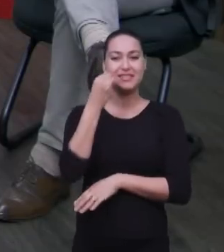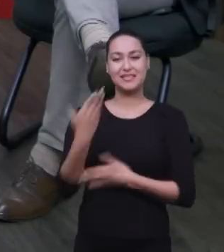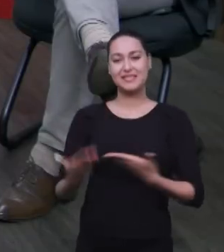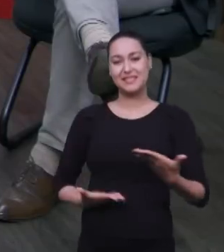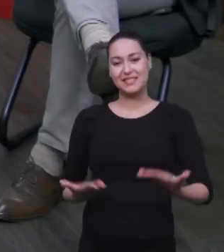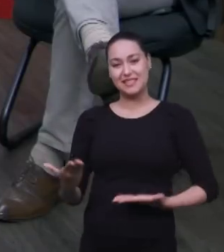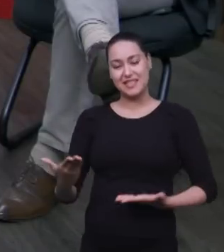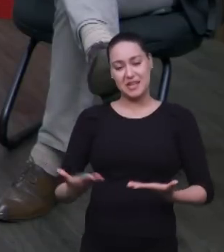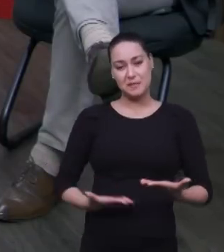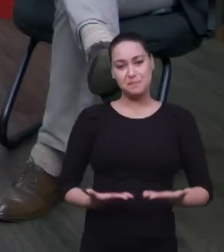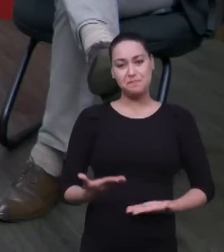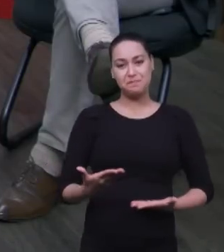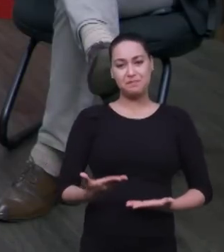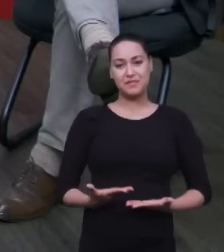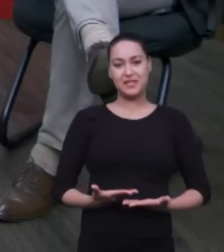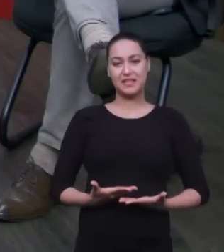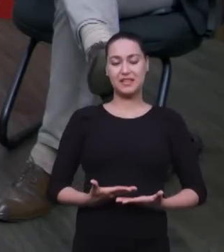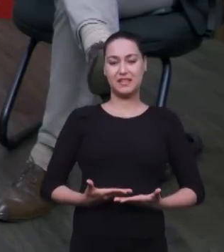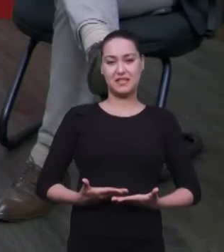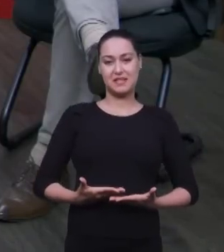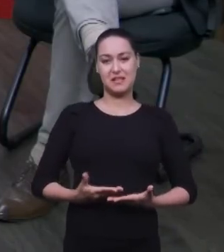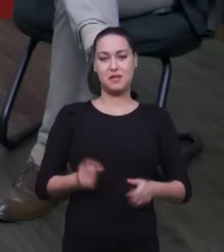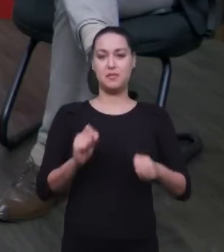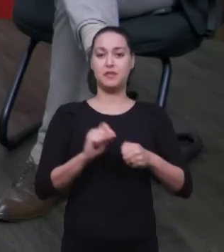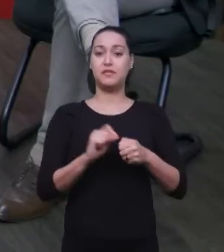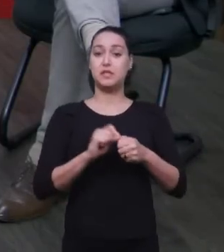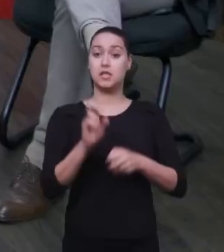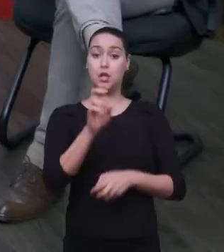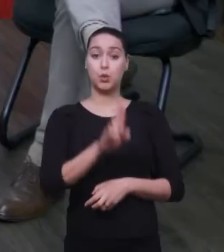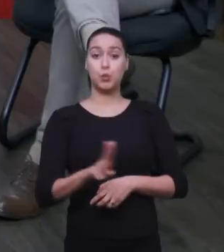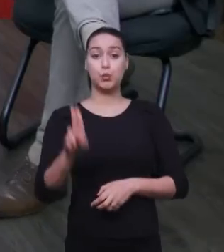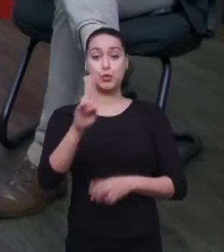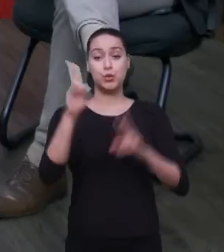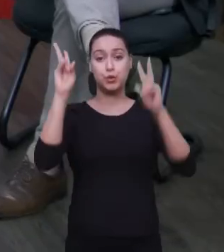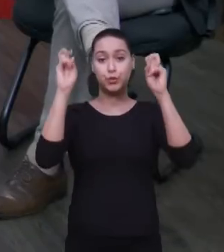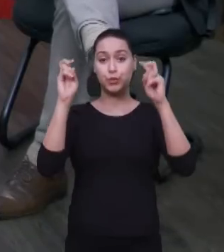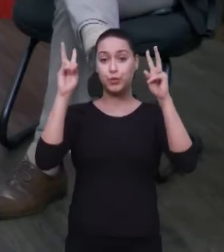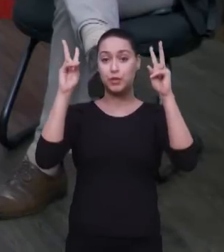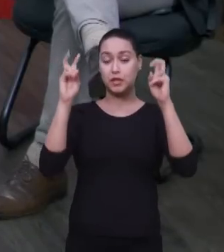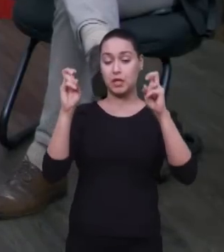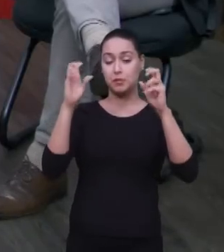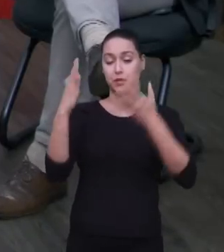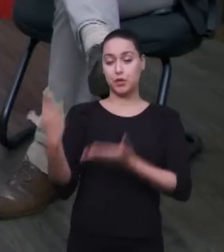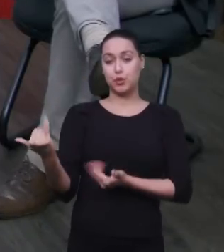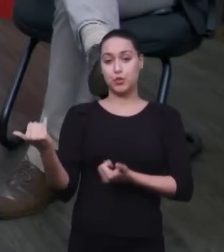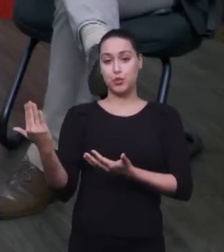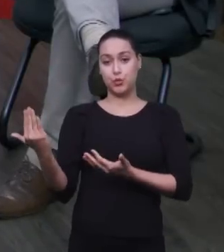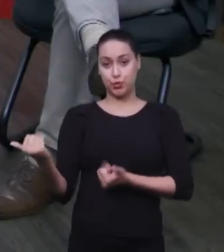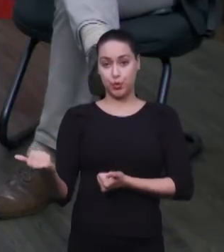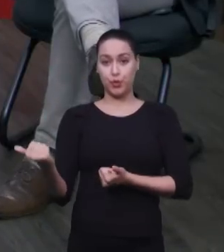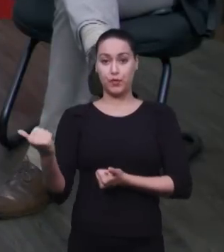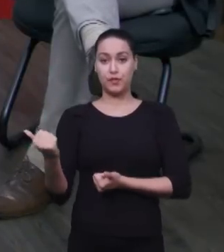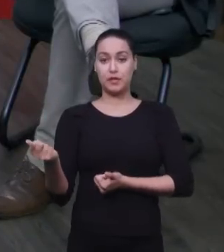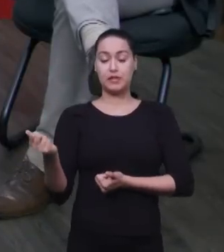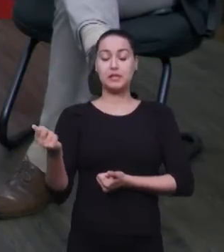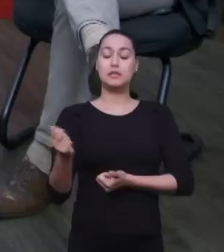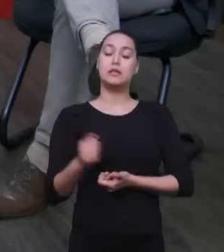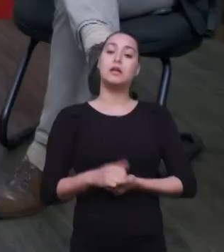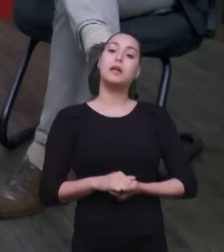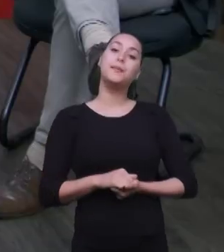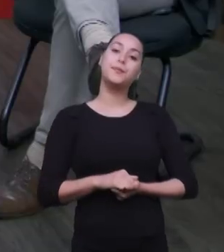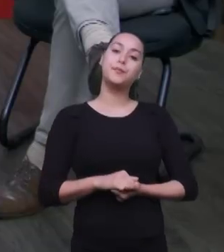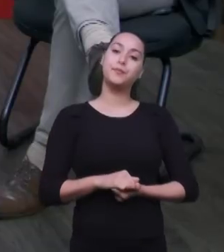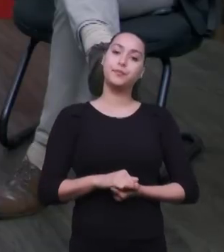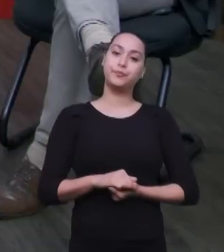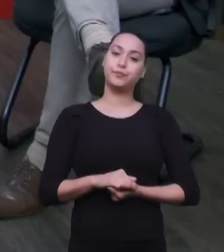servo, e aqui, para fazer uso de um tema que os jovens aqui abordaram, a experiência do servo para ter a